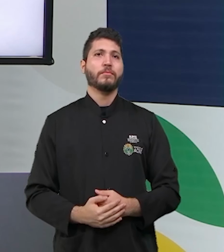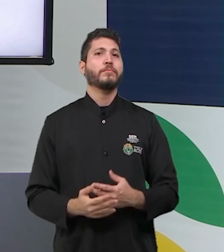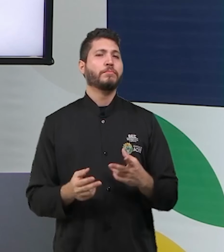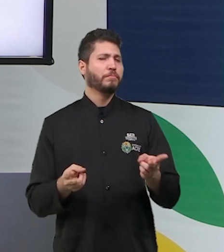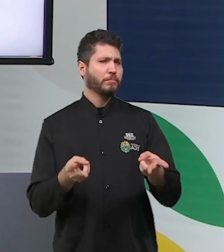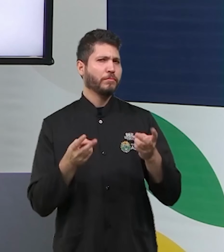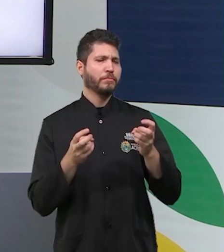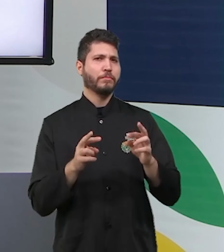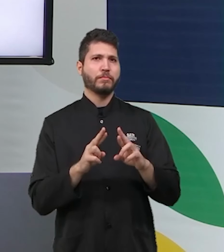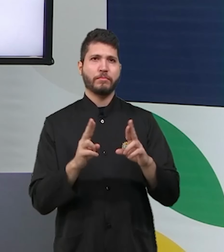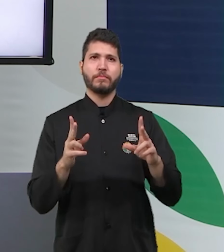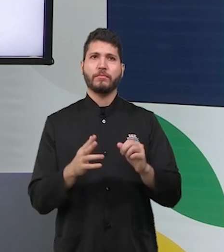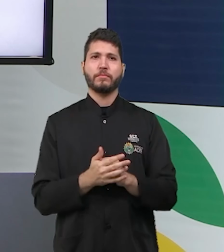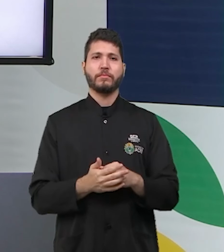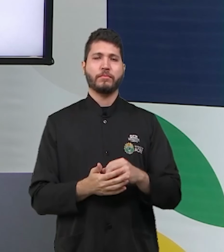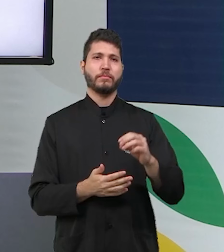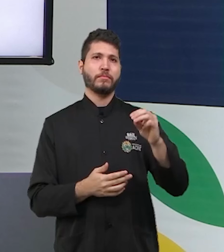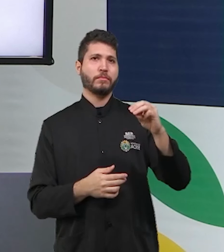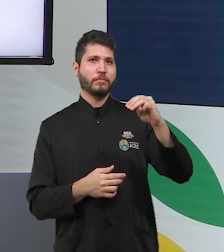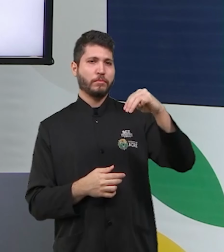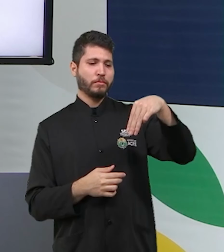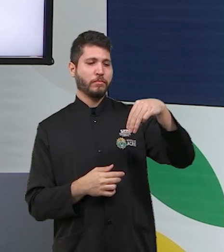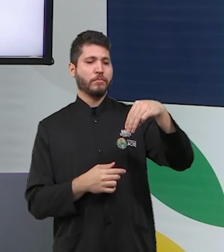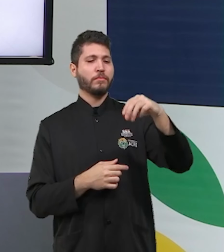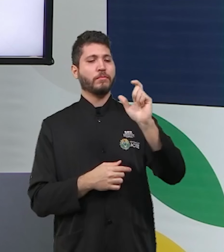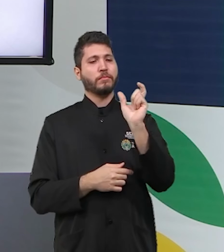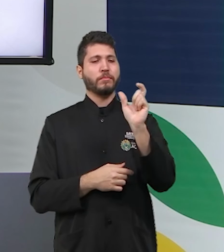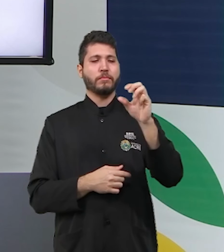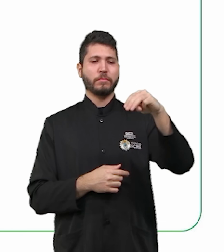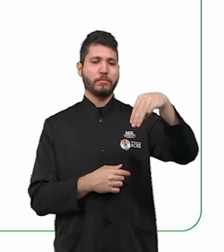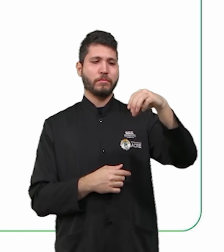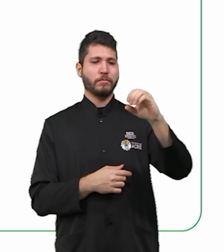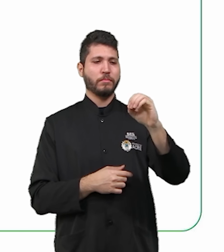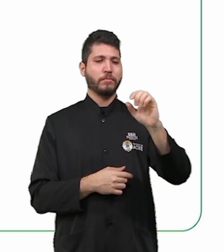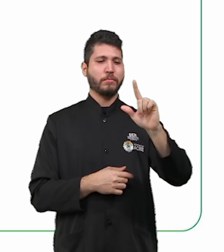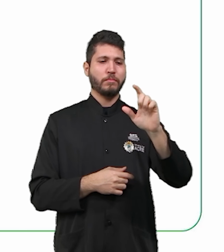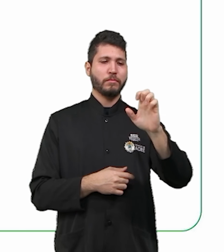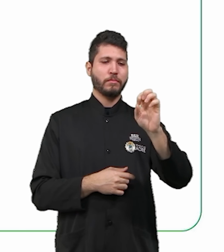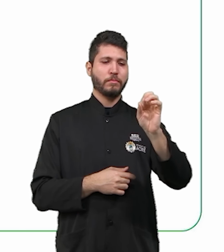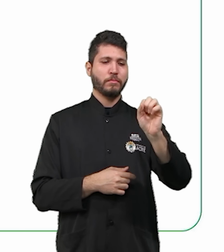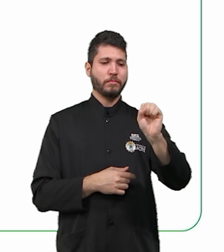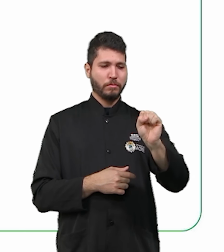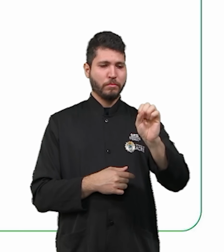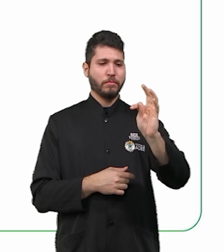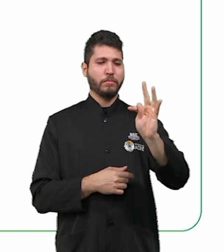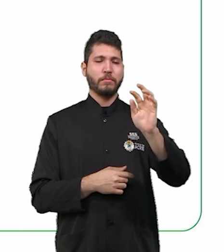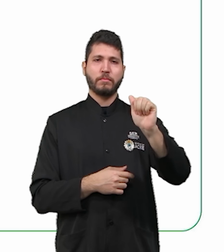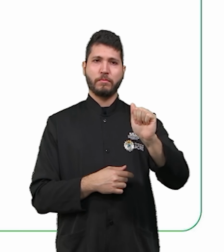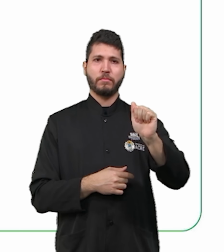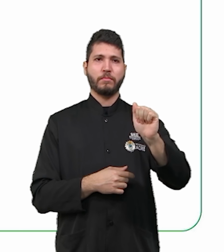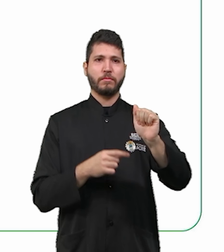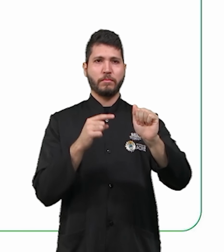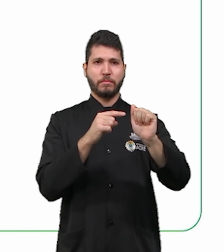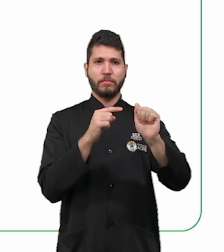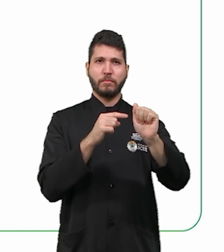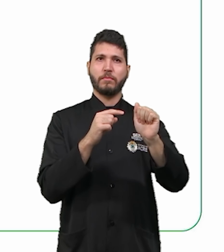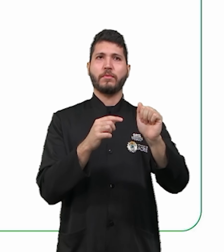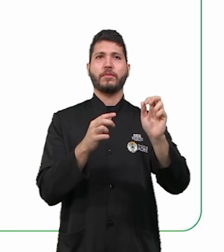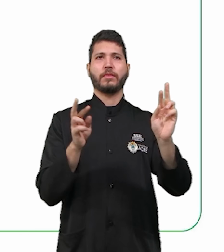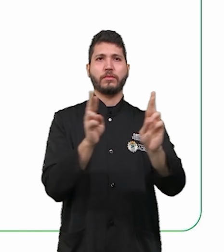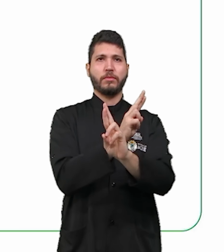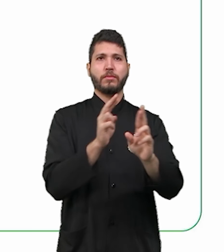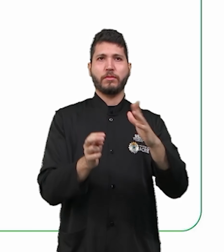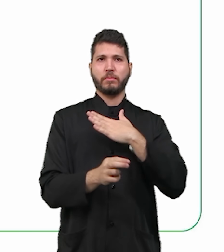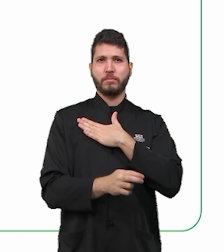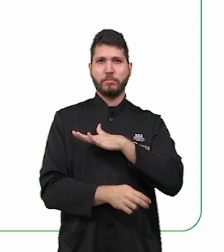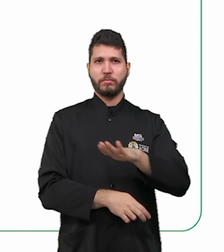e esse molesta aí. É justamente o contrário. Eu estou expressando algo que eu não gosto. Então, quando eu falo que eu não quero uma